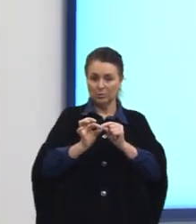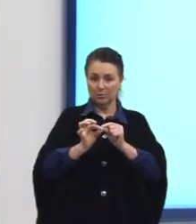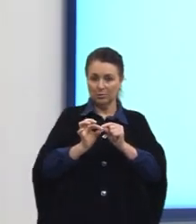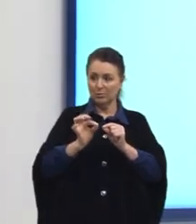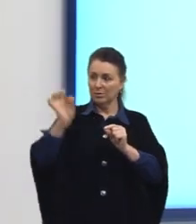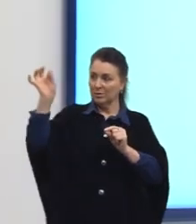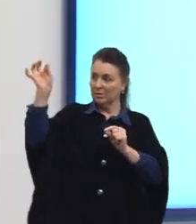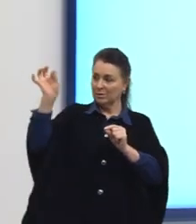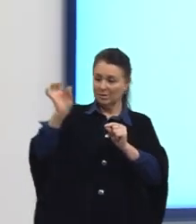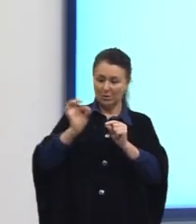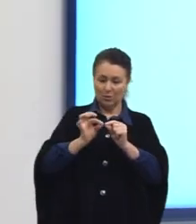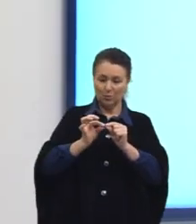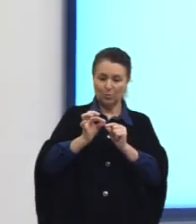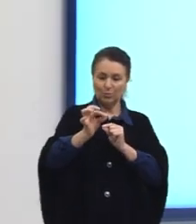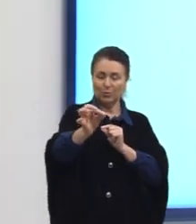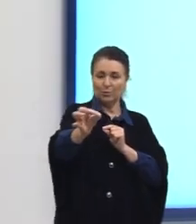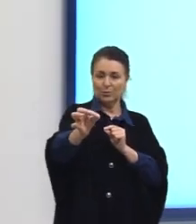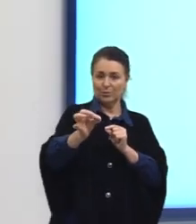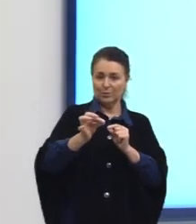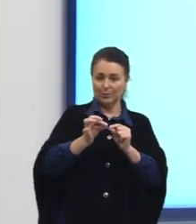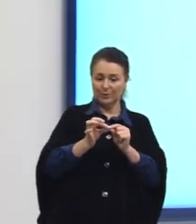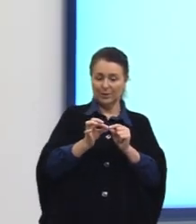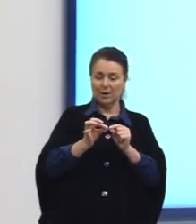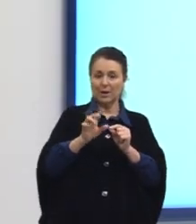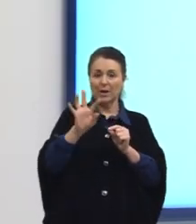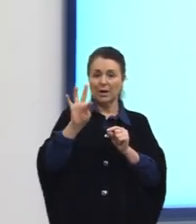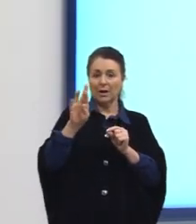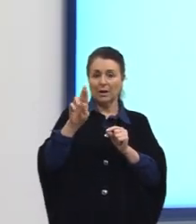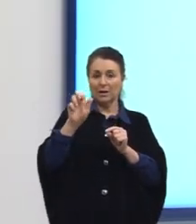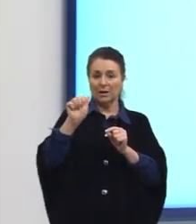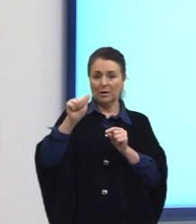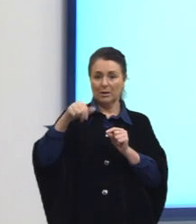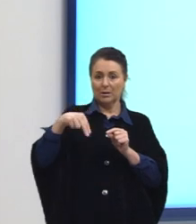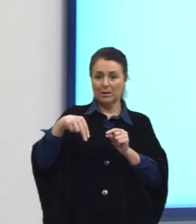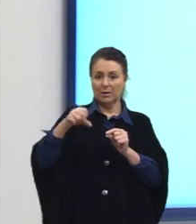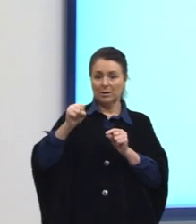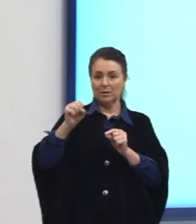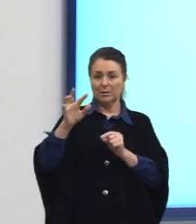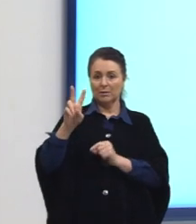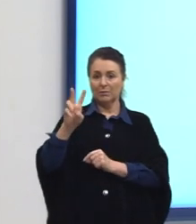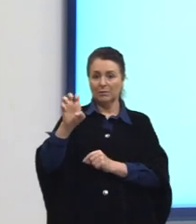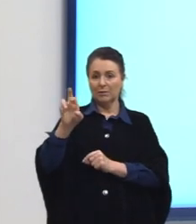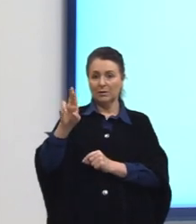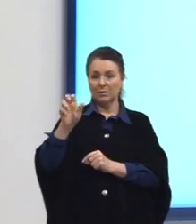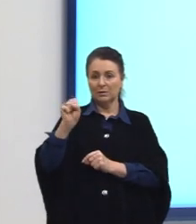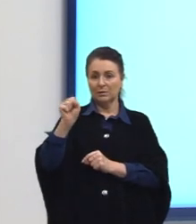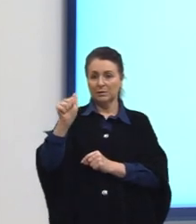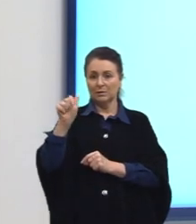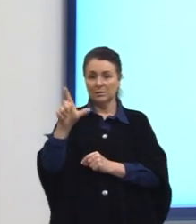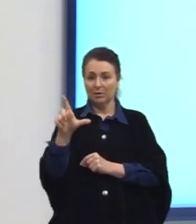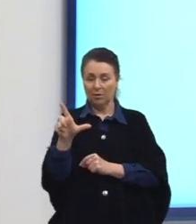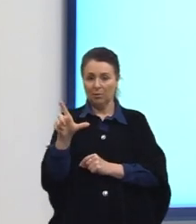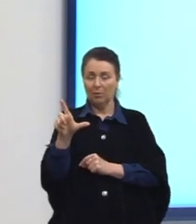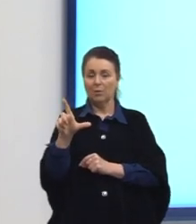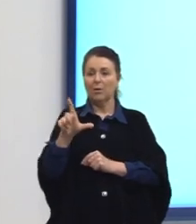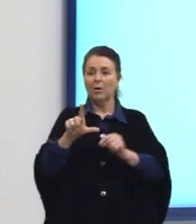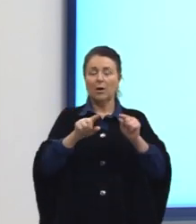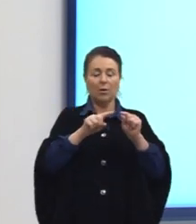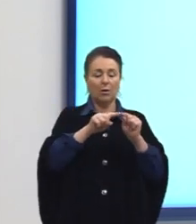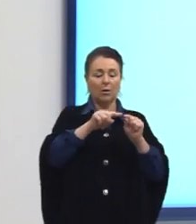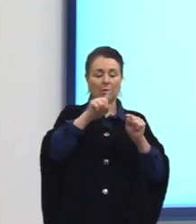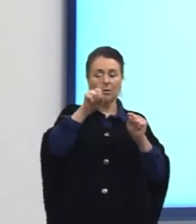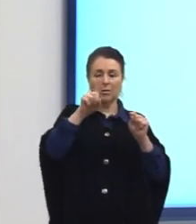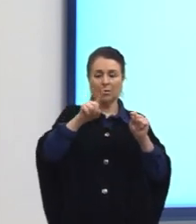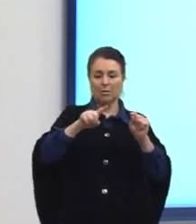qual é a diferença a transversal a gente vai fazer o movimento dela para cima e para baixo